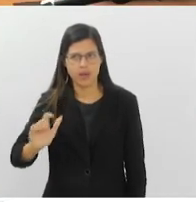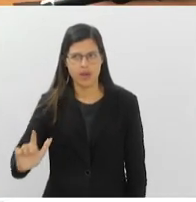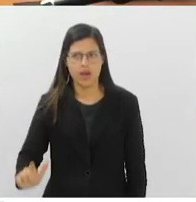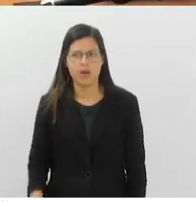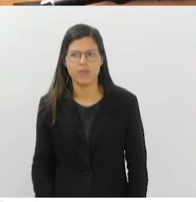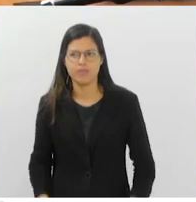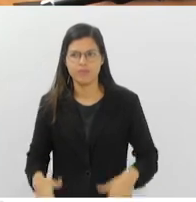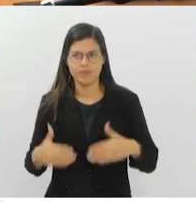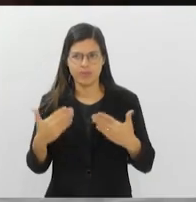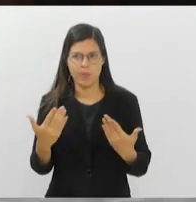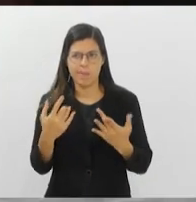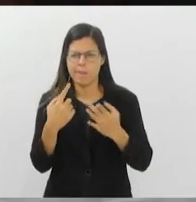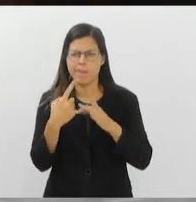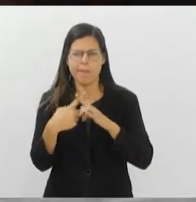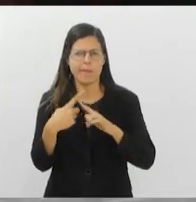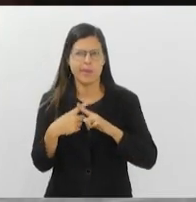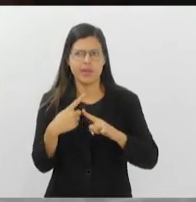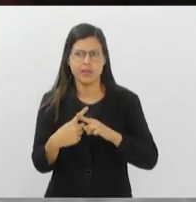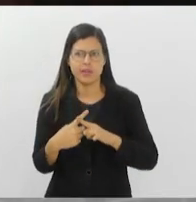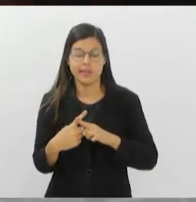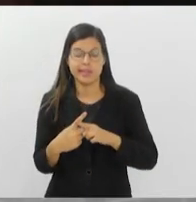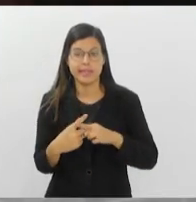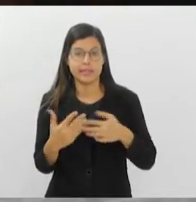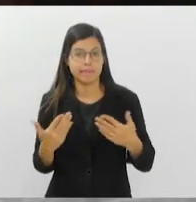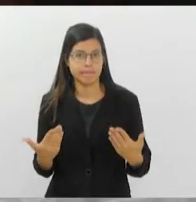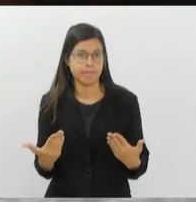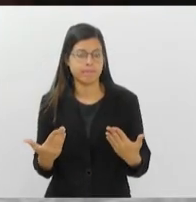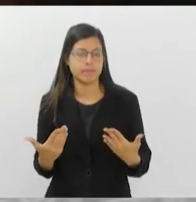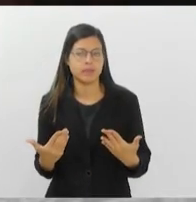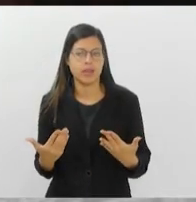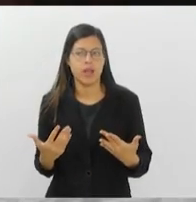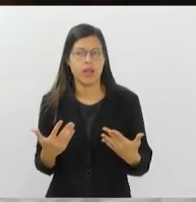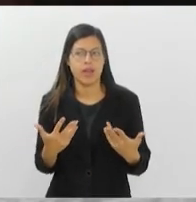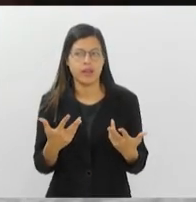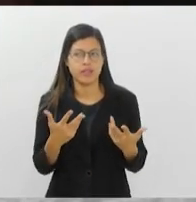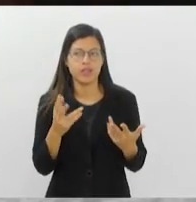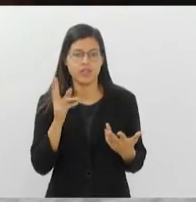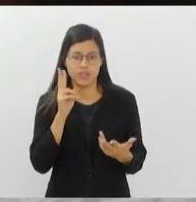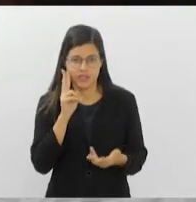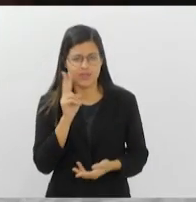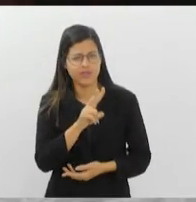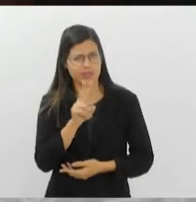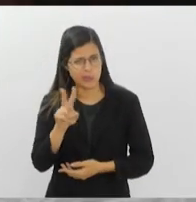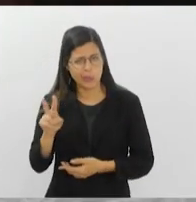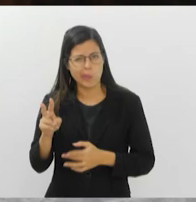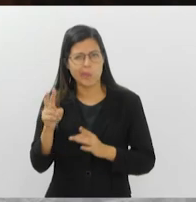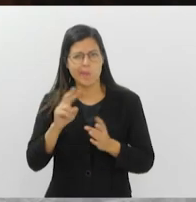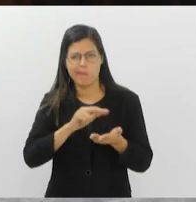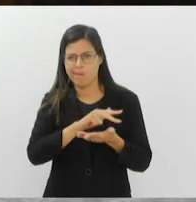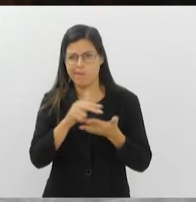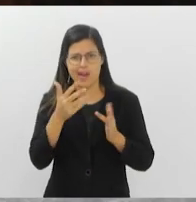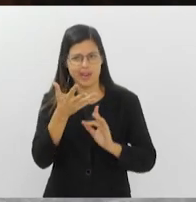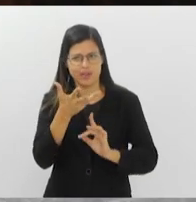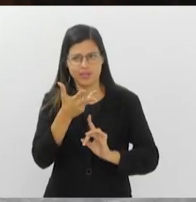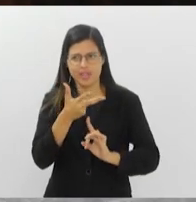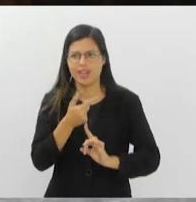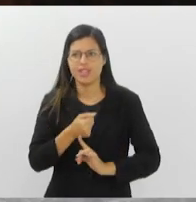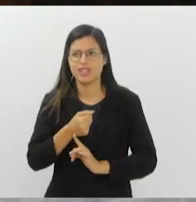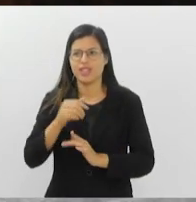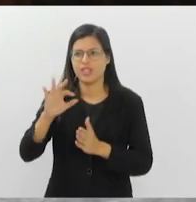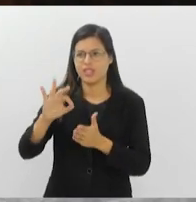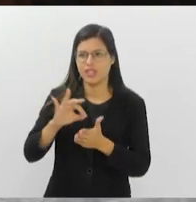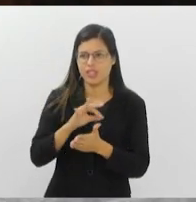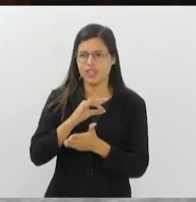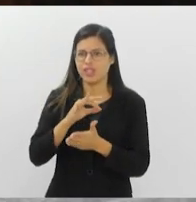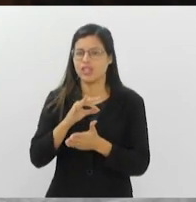Então, por quê? Porque a gente viu muitos artistas antimanicomiais maravilhosos inscritos na categoria de